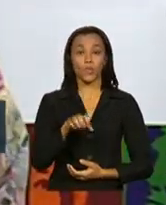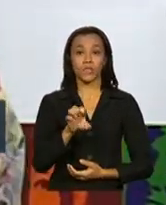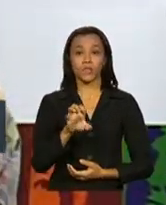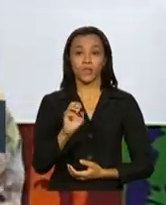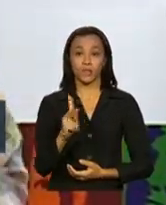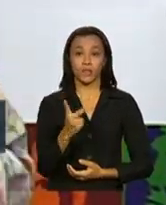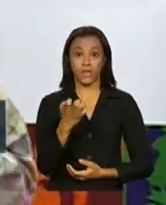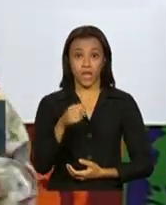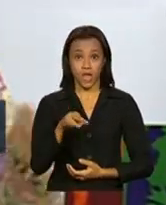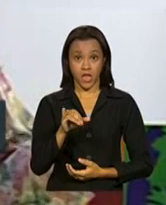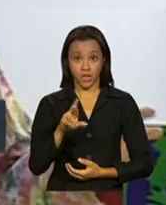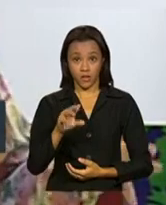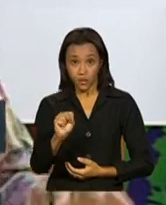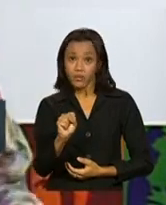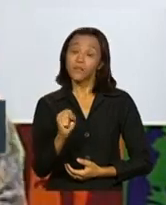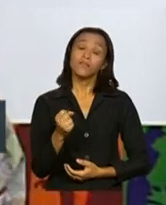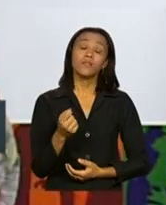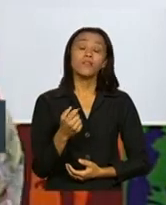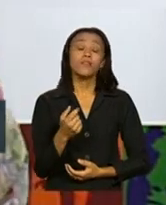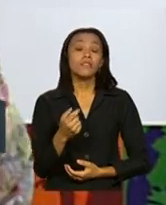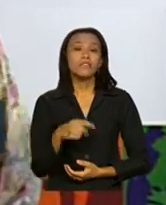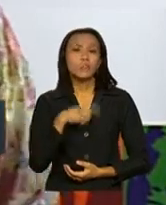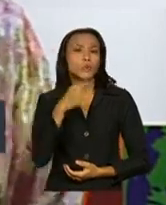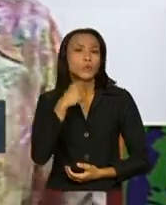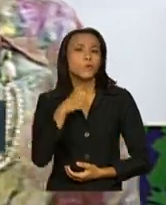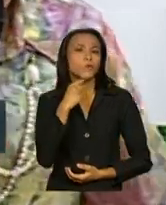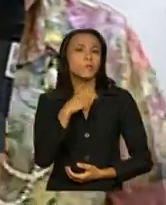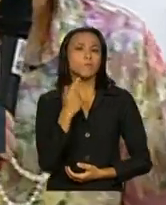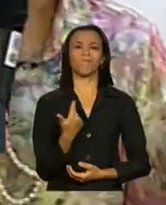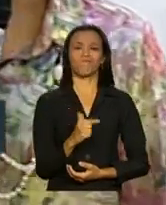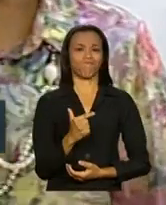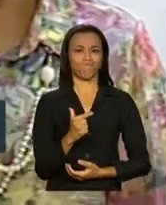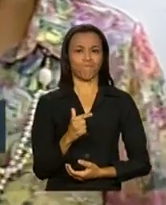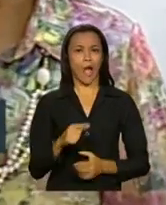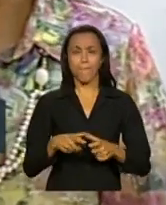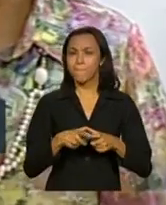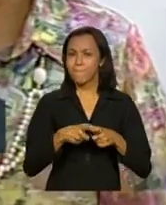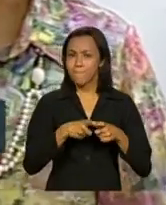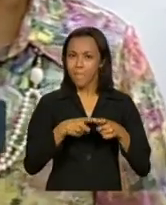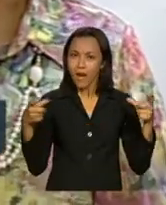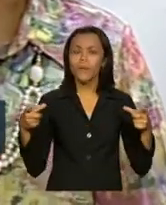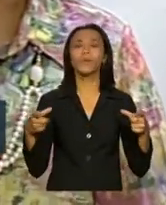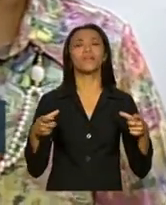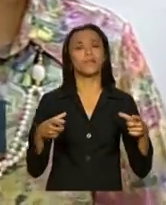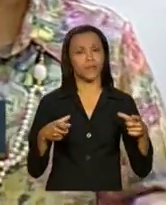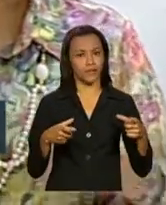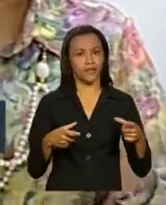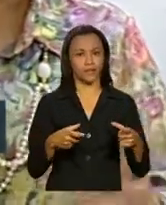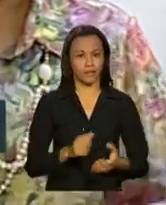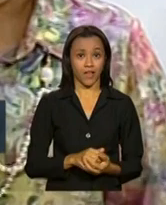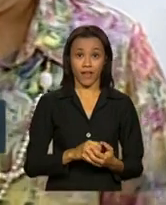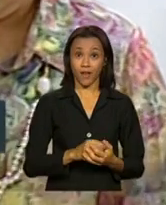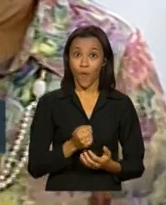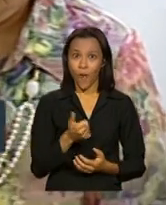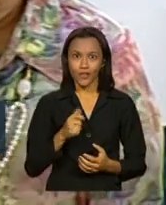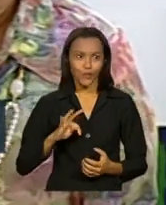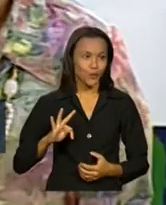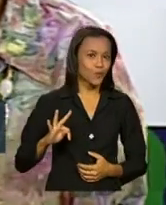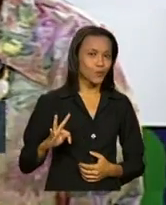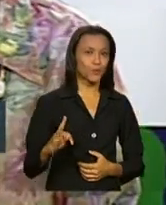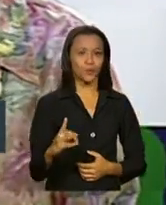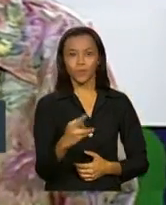e sem sombra de dúvida com maioria quase que absoluta